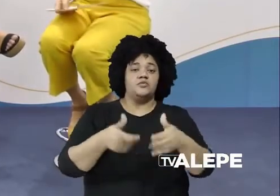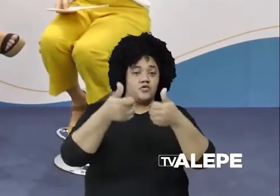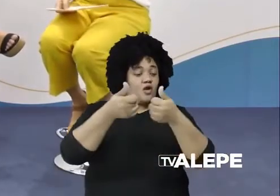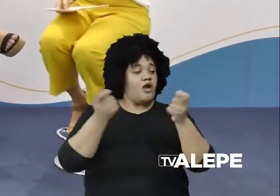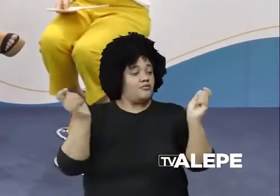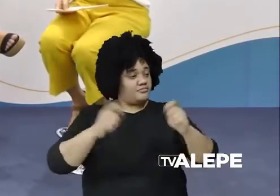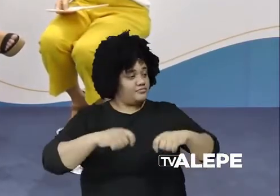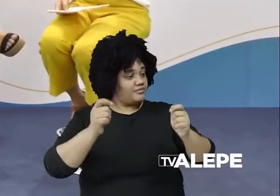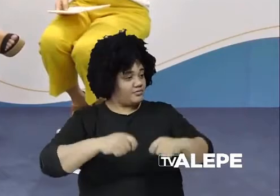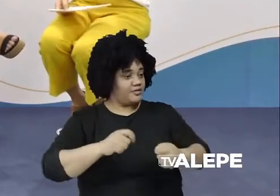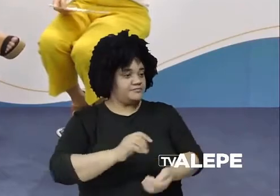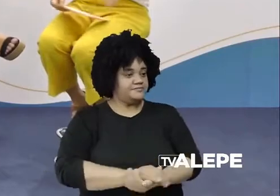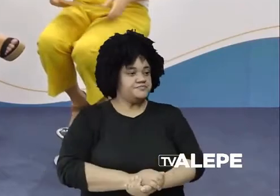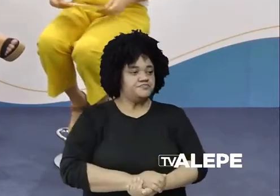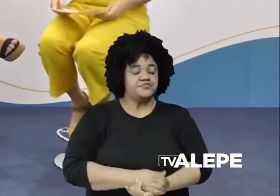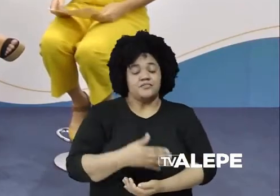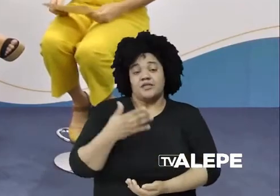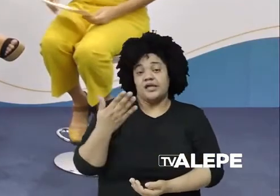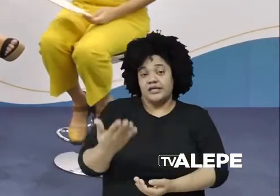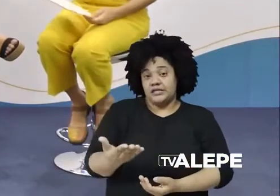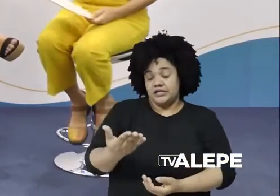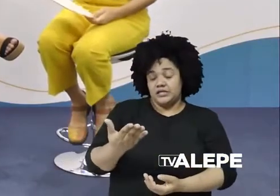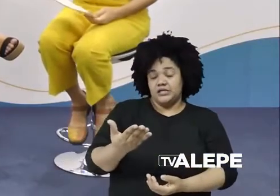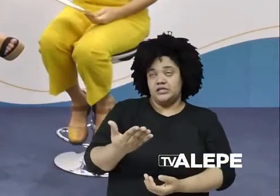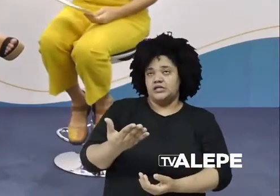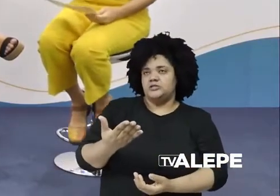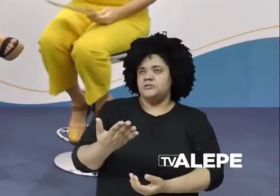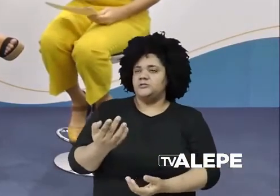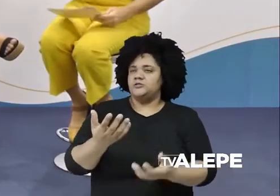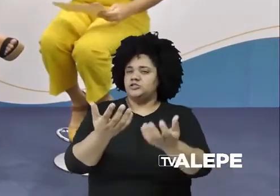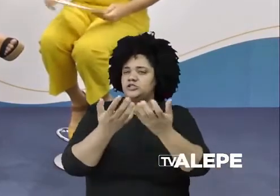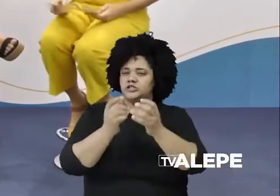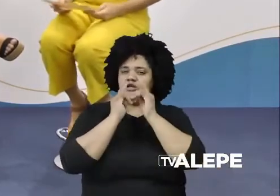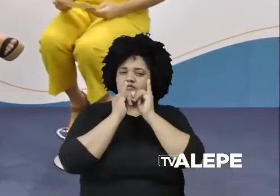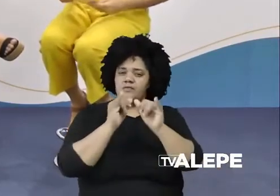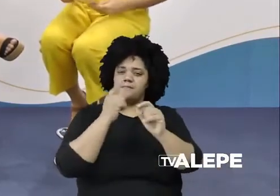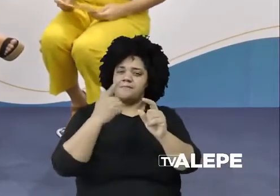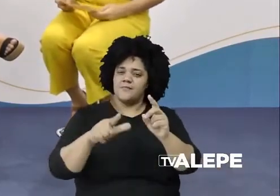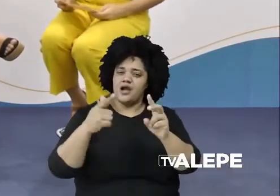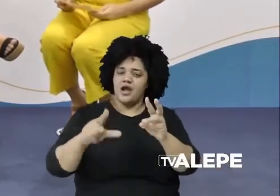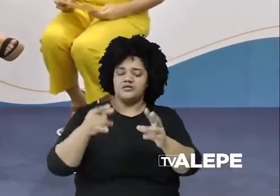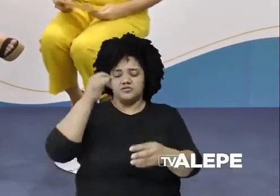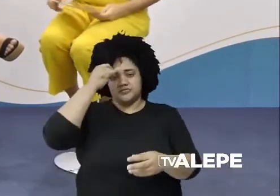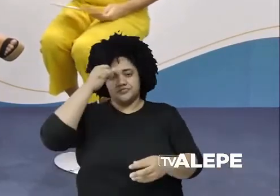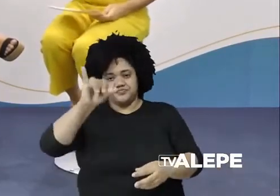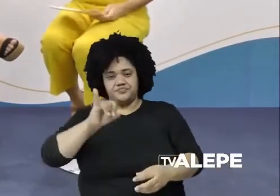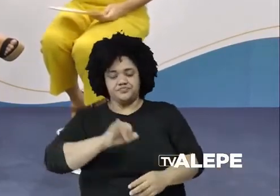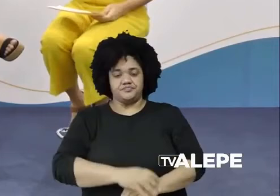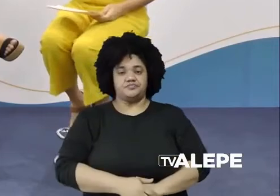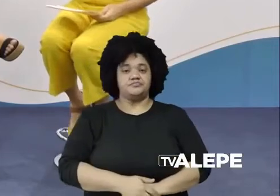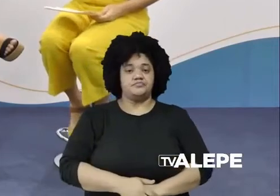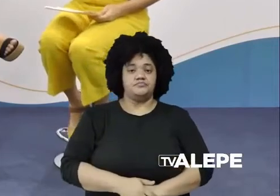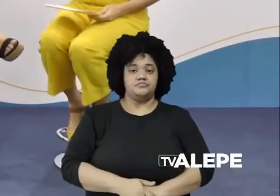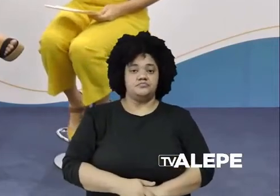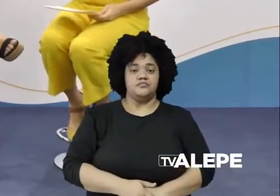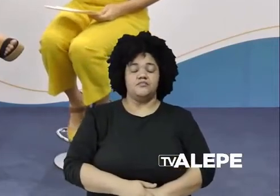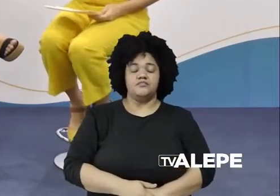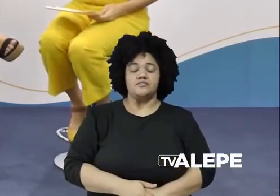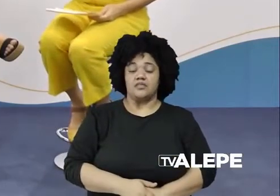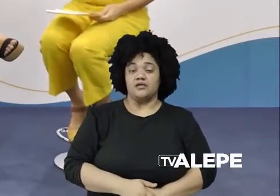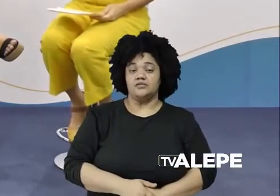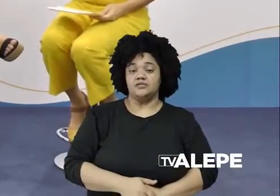Isso. realizar, né? Em relação, eu queria falar um pouquinho ainda da questão da prevenção, Sim. né?